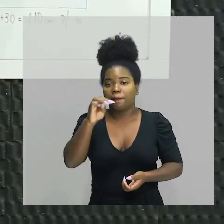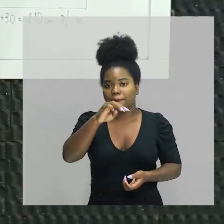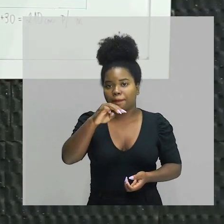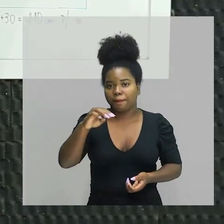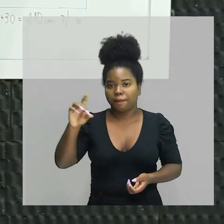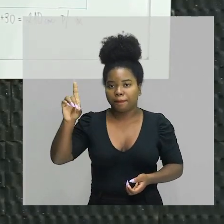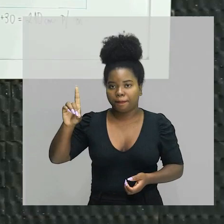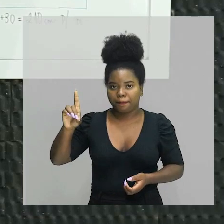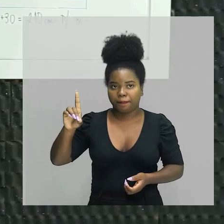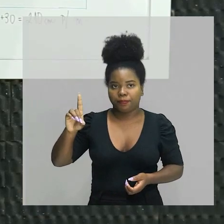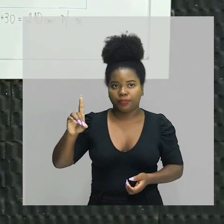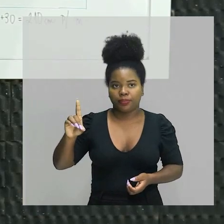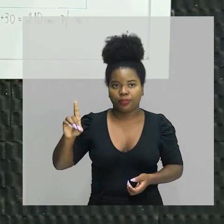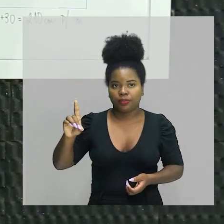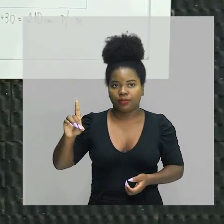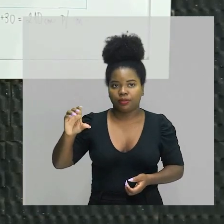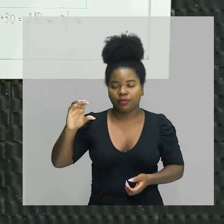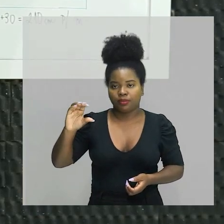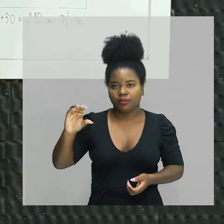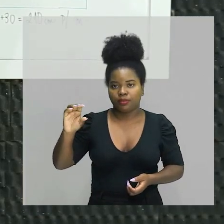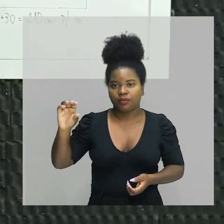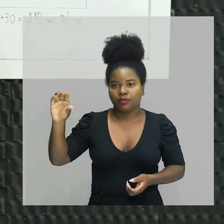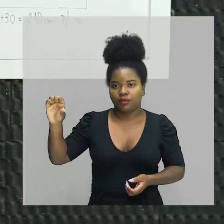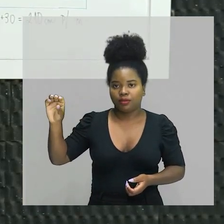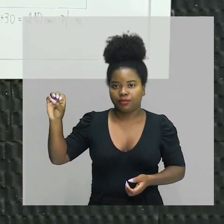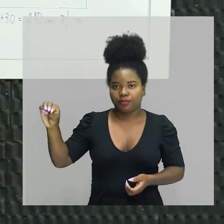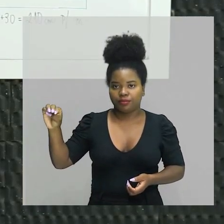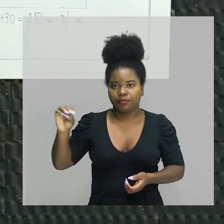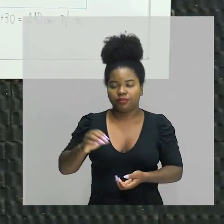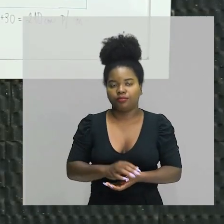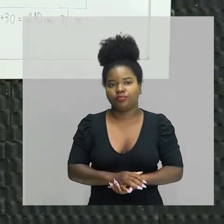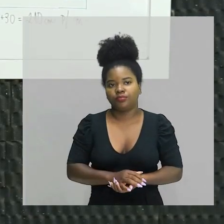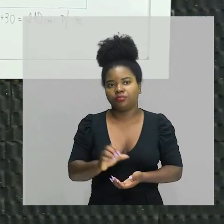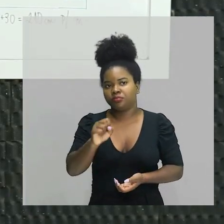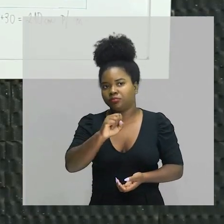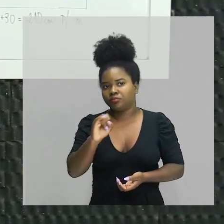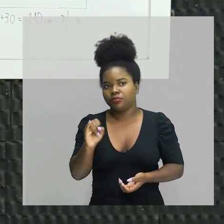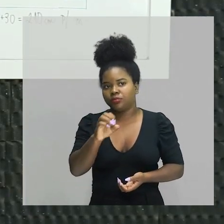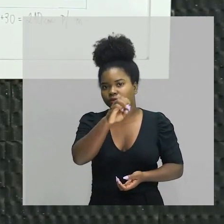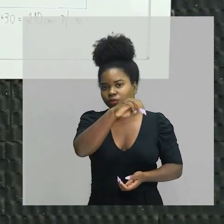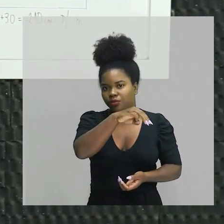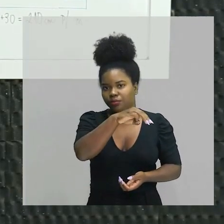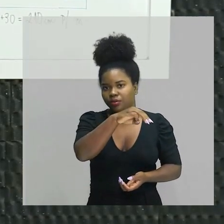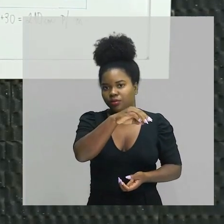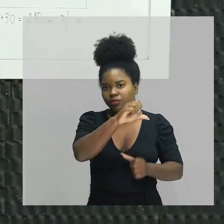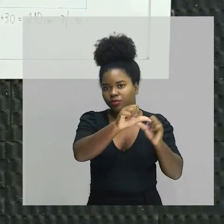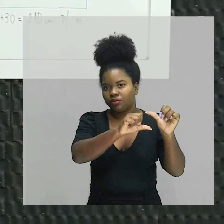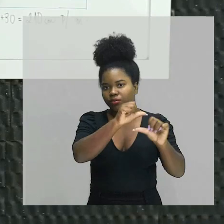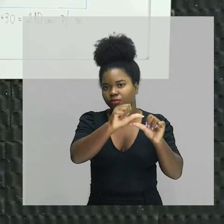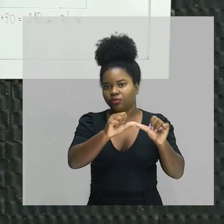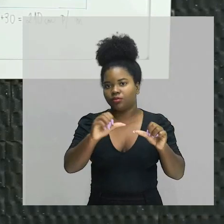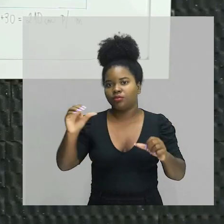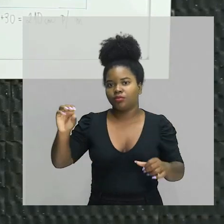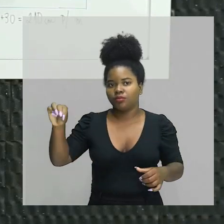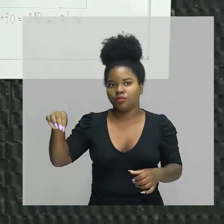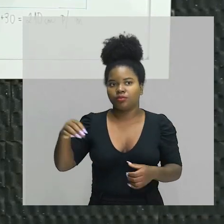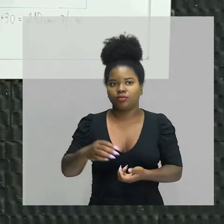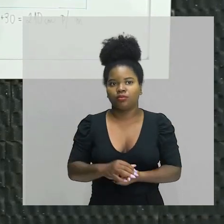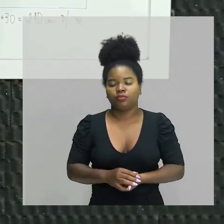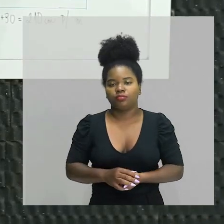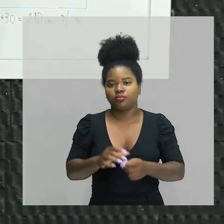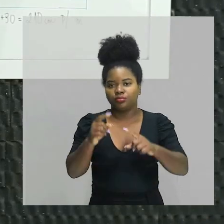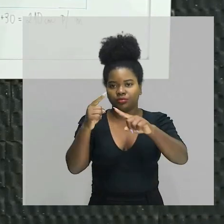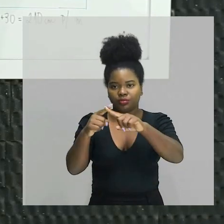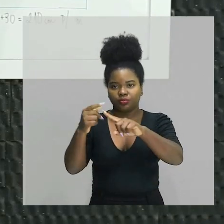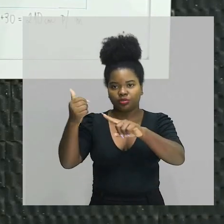decímetro, centímetro, certo? Se eu estou em metro e quero transformar para centímetro,